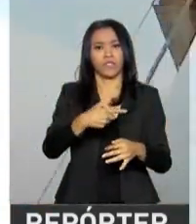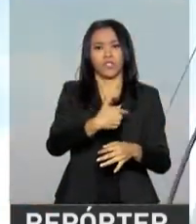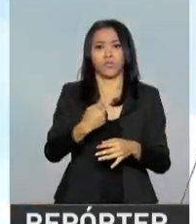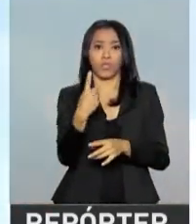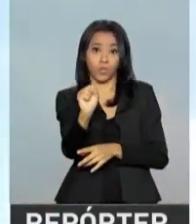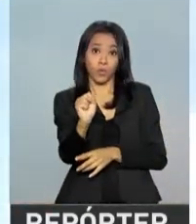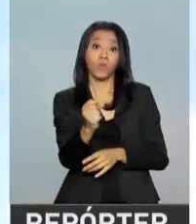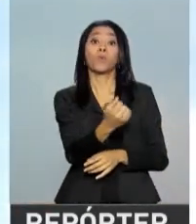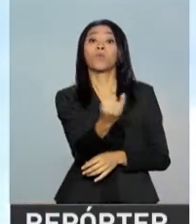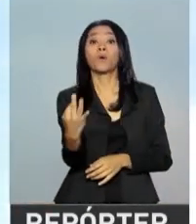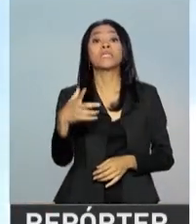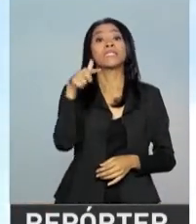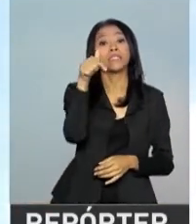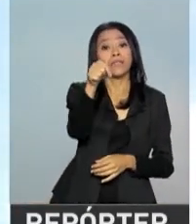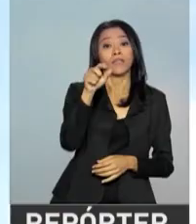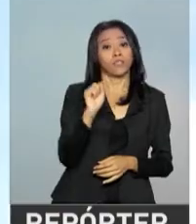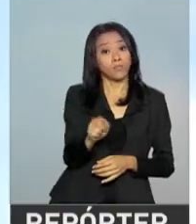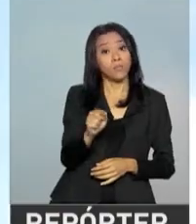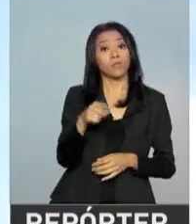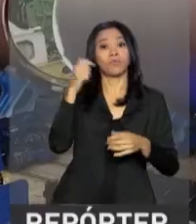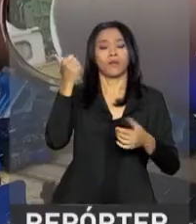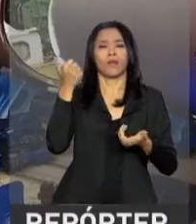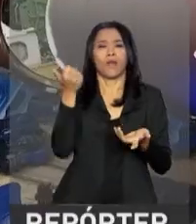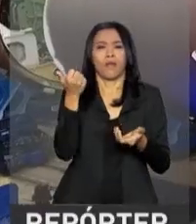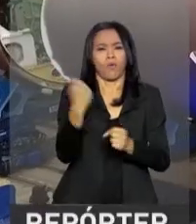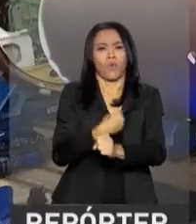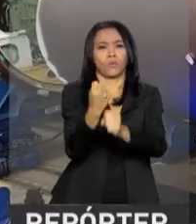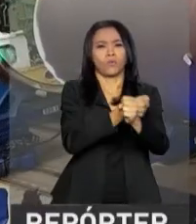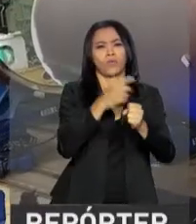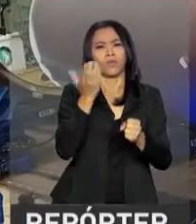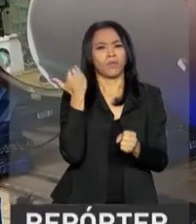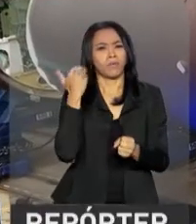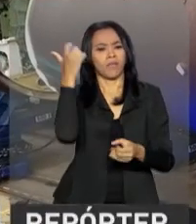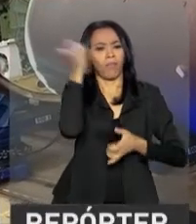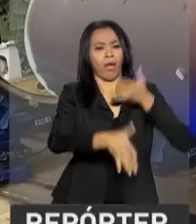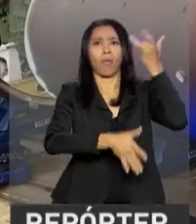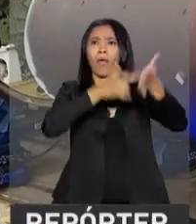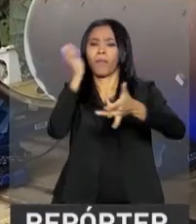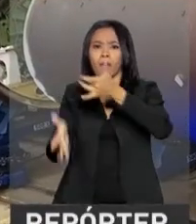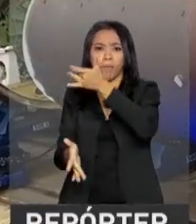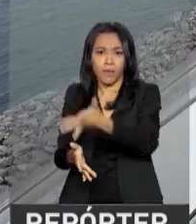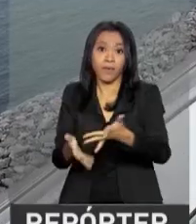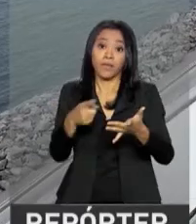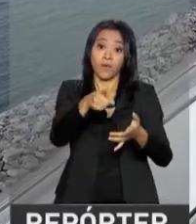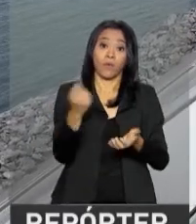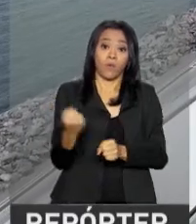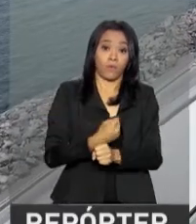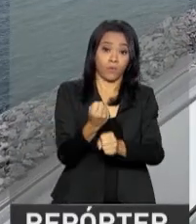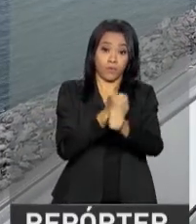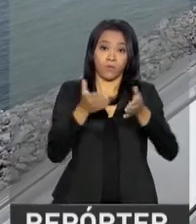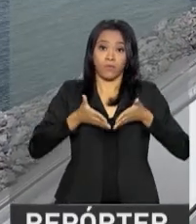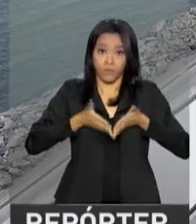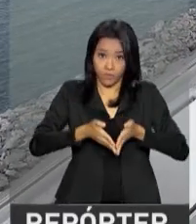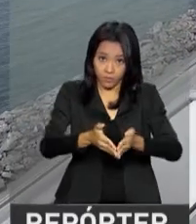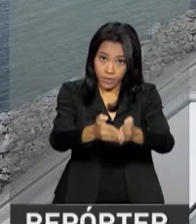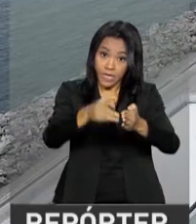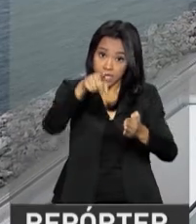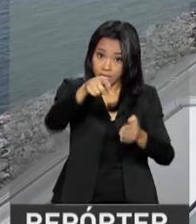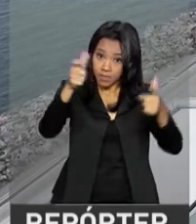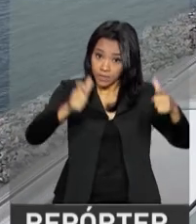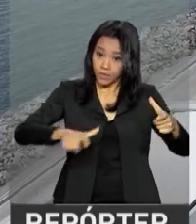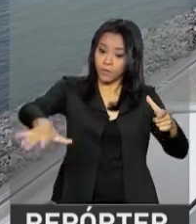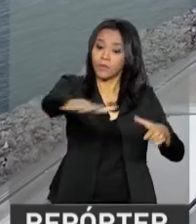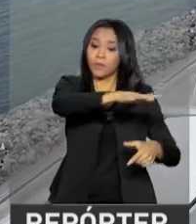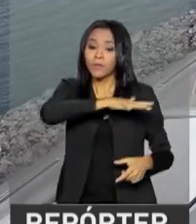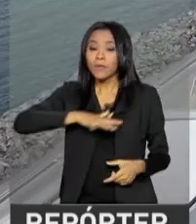de 7 mil obras que estavam paralisadas. Além da construção de submarinos, o complexo naval de Itaguaí também